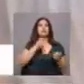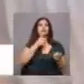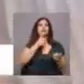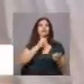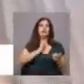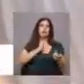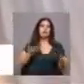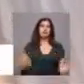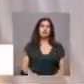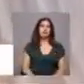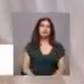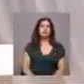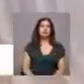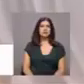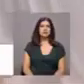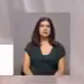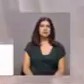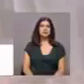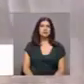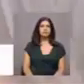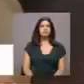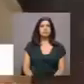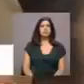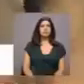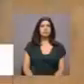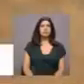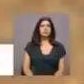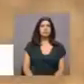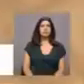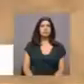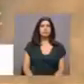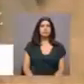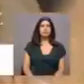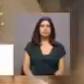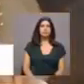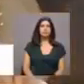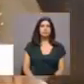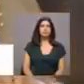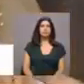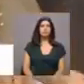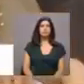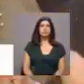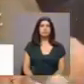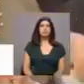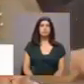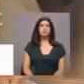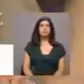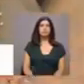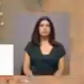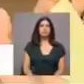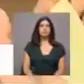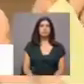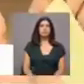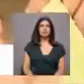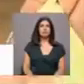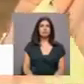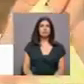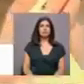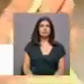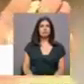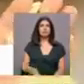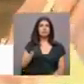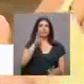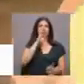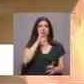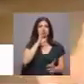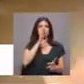Para nós, Senhor Jesus, fica a tristeza da saudade, mas a alegria no coração de saber que ele voltou para a sua casa. Né? Se eles